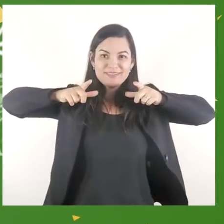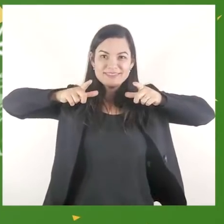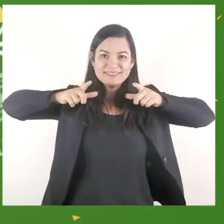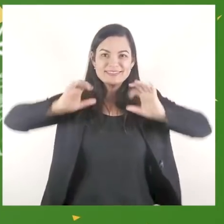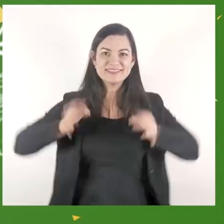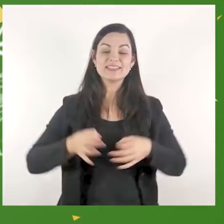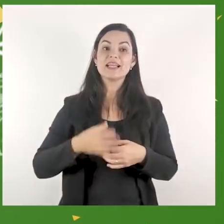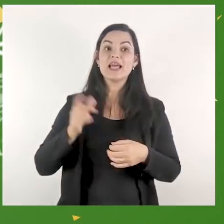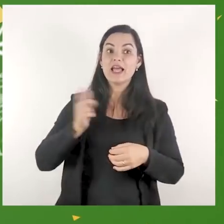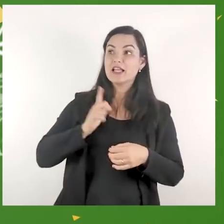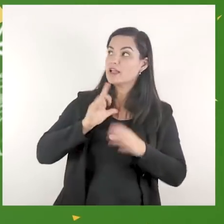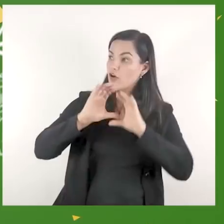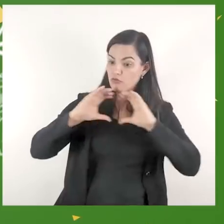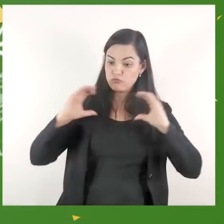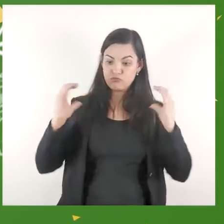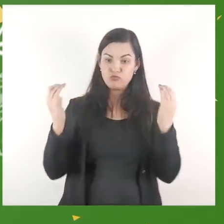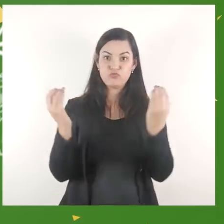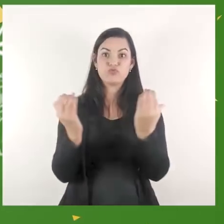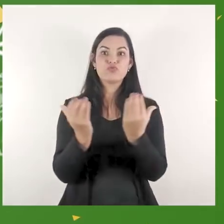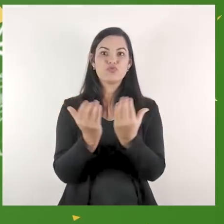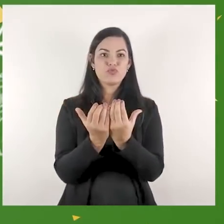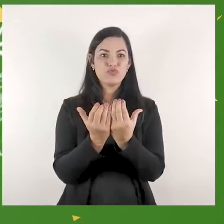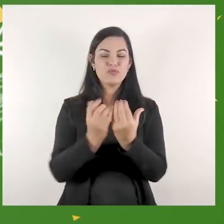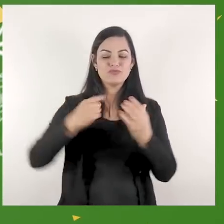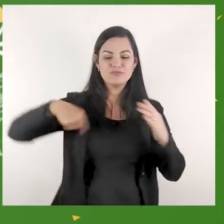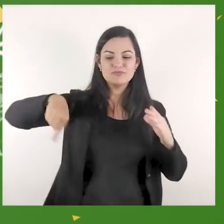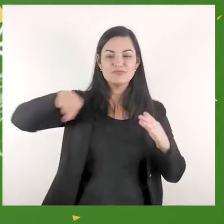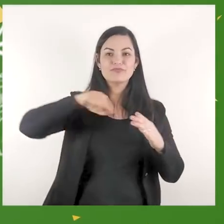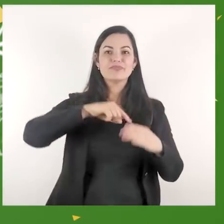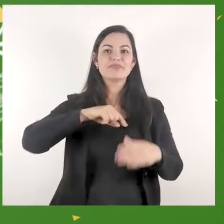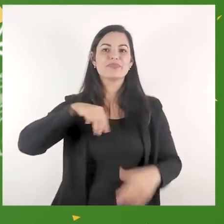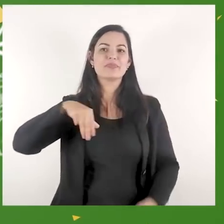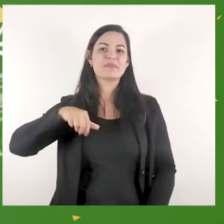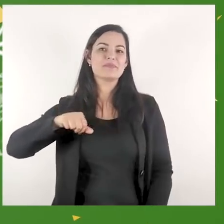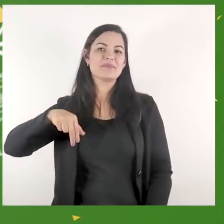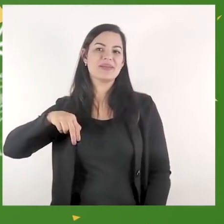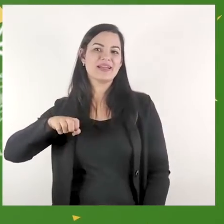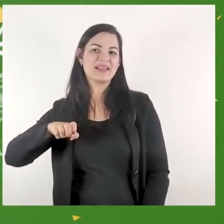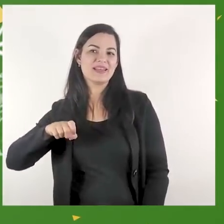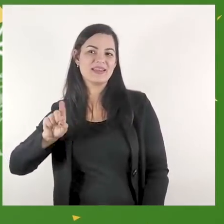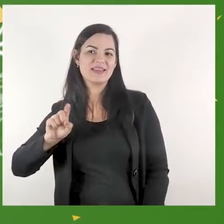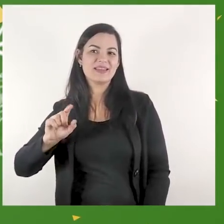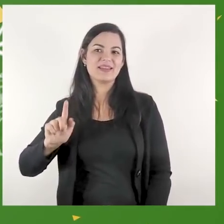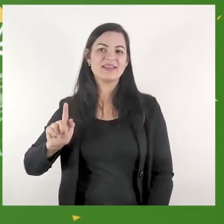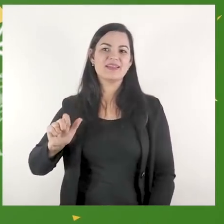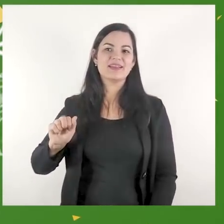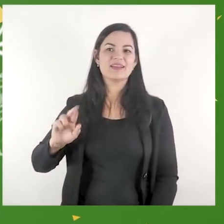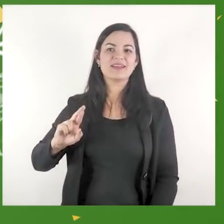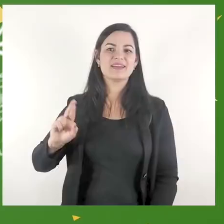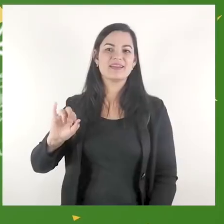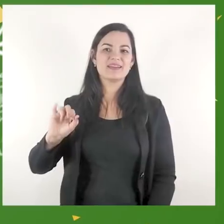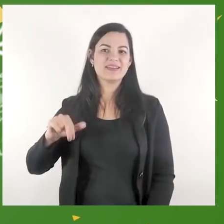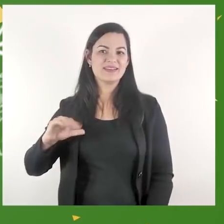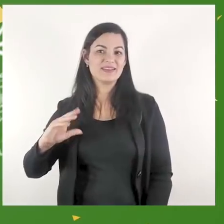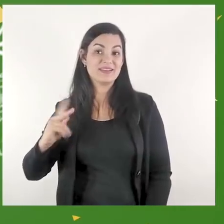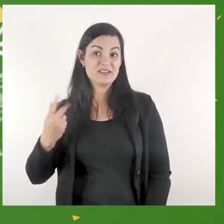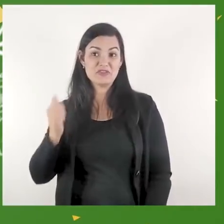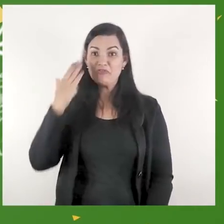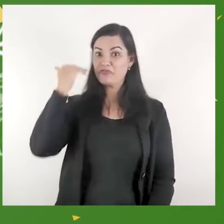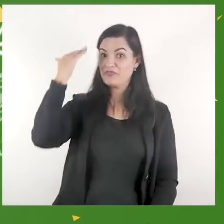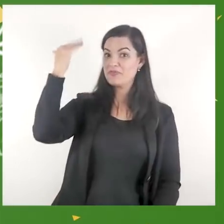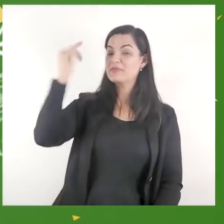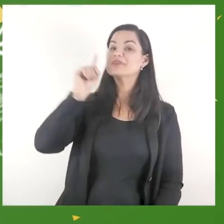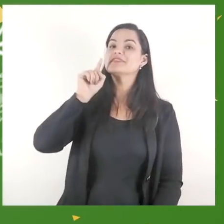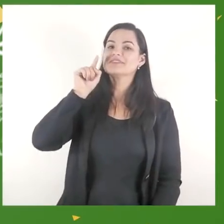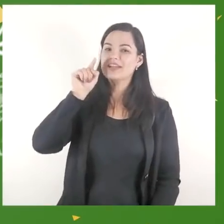tem toda essa estrutura aí demarcada do estádio Mané Garrincha, um famoso estádio de futebol que